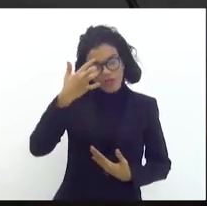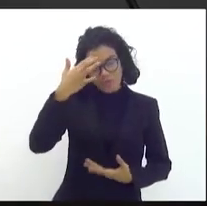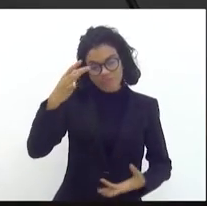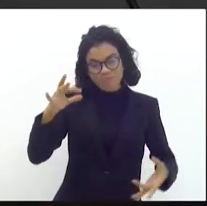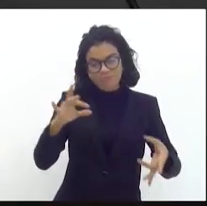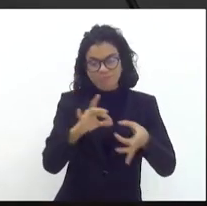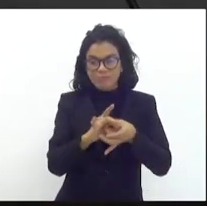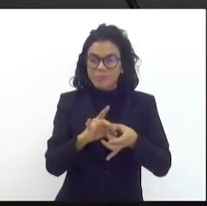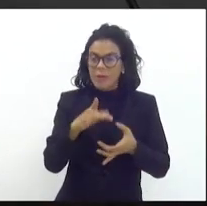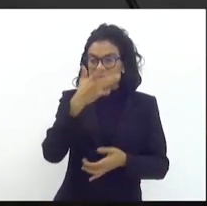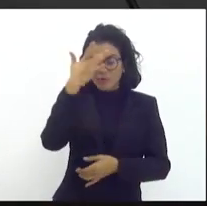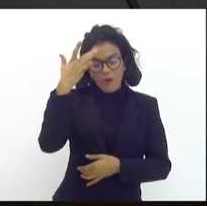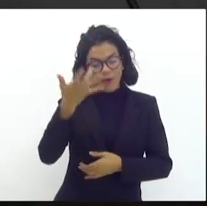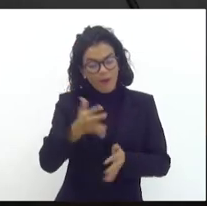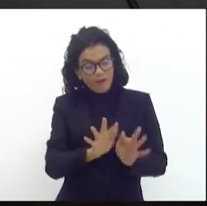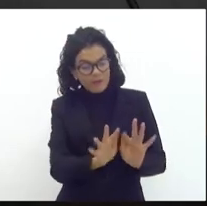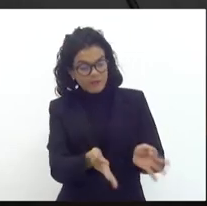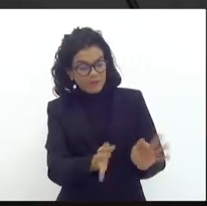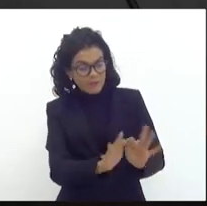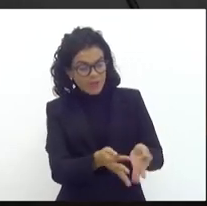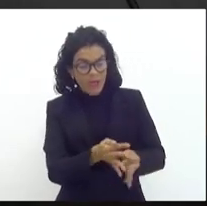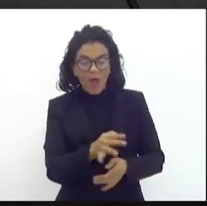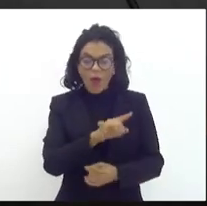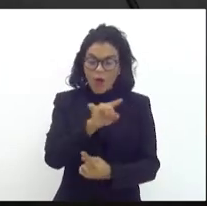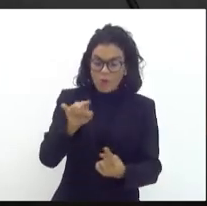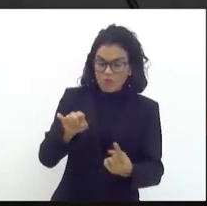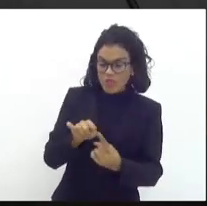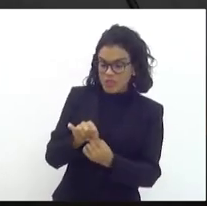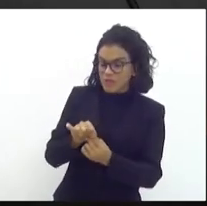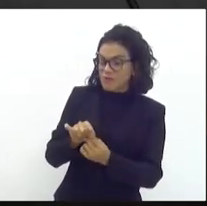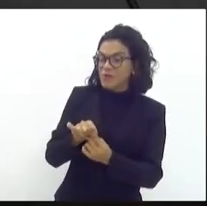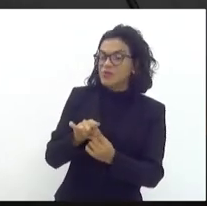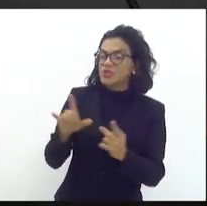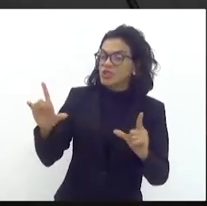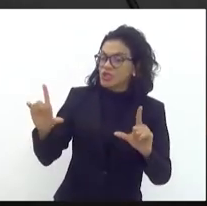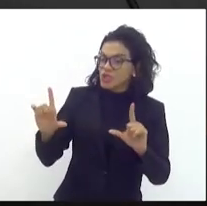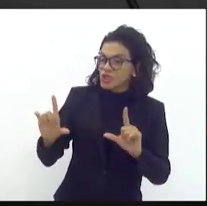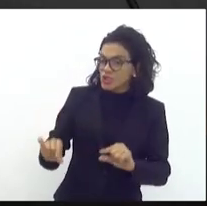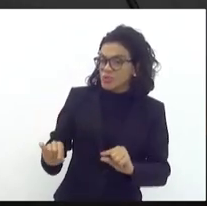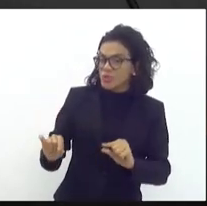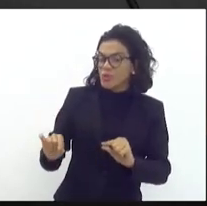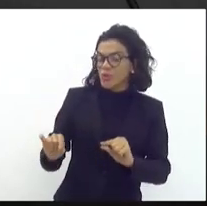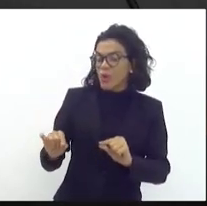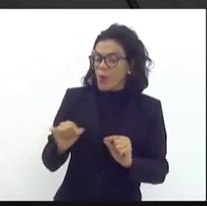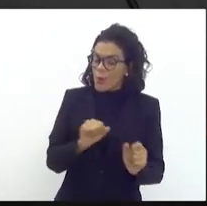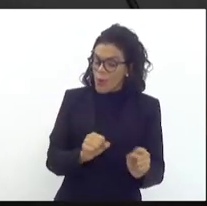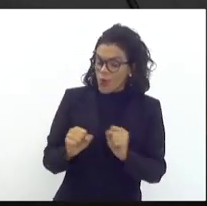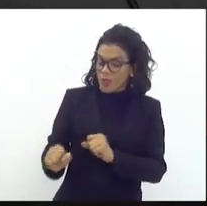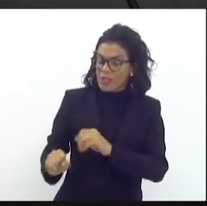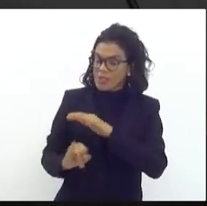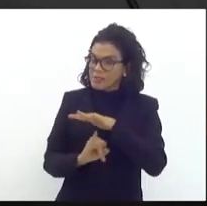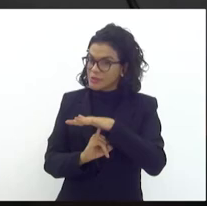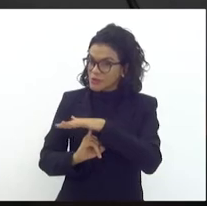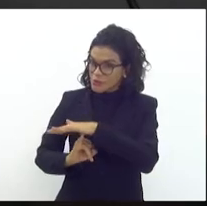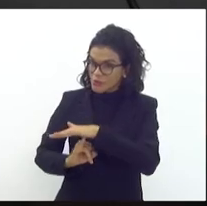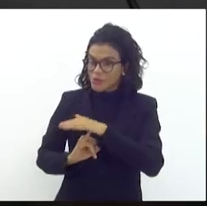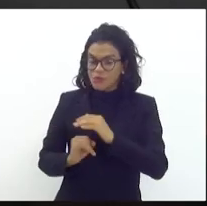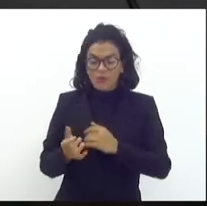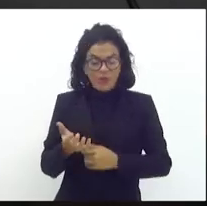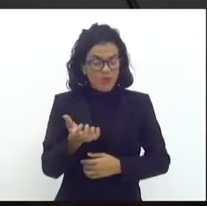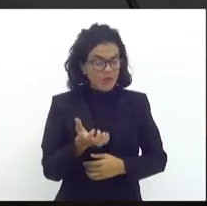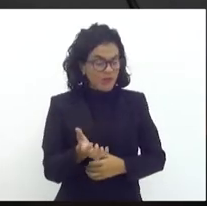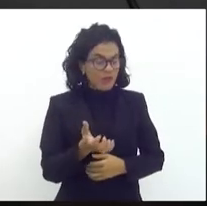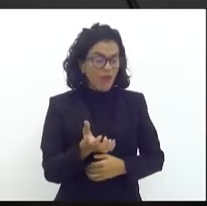simplificar né Todo mundo quer diminuir o poder discricionário né Todo mundo quer